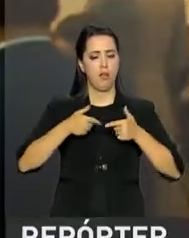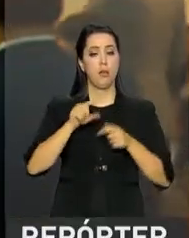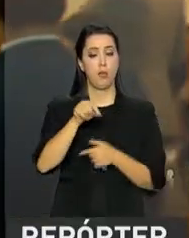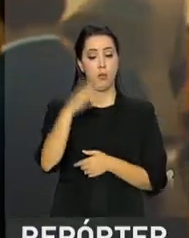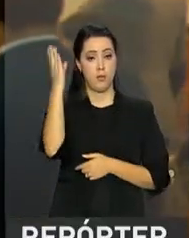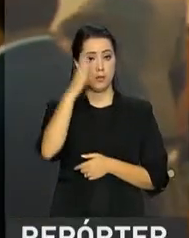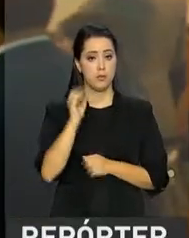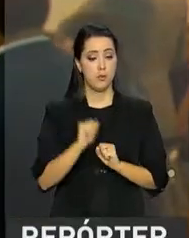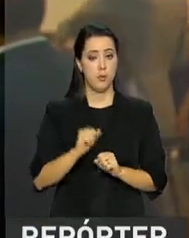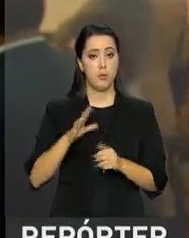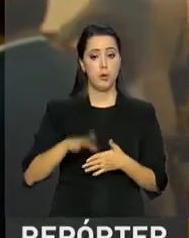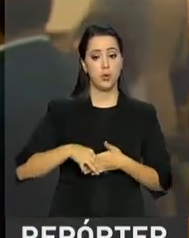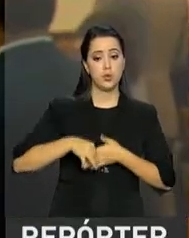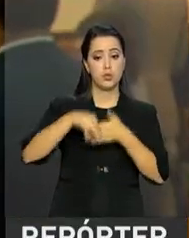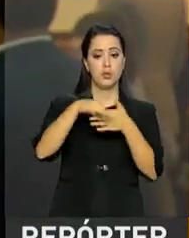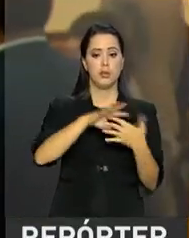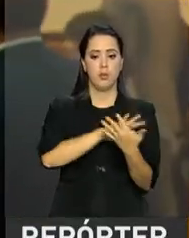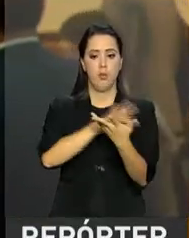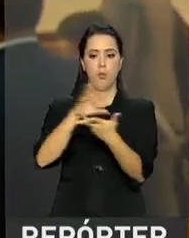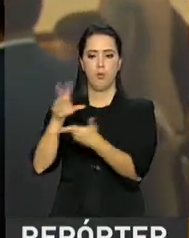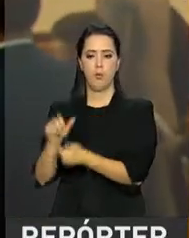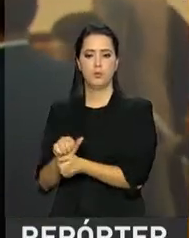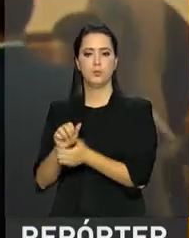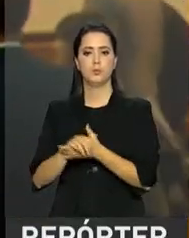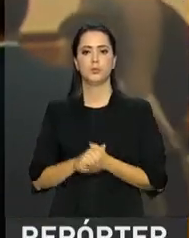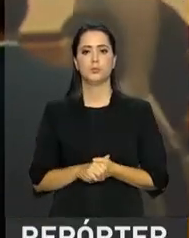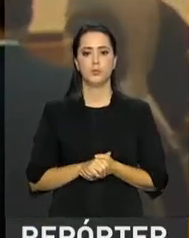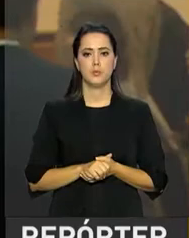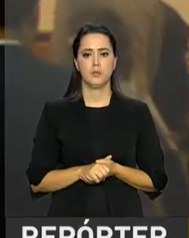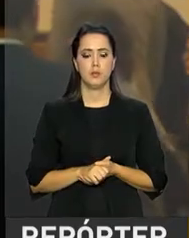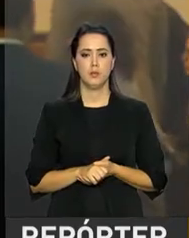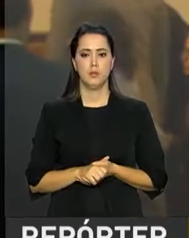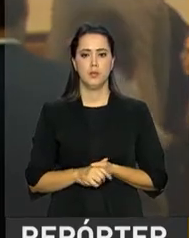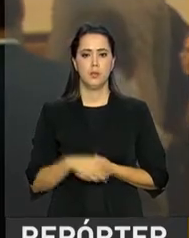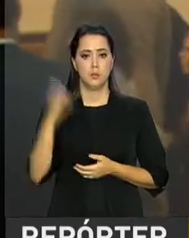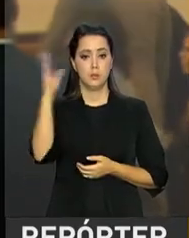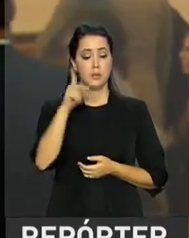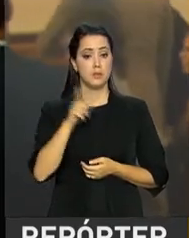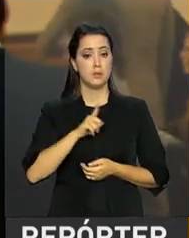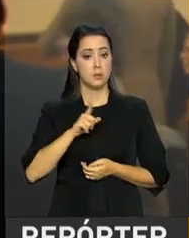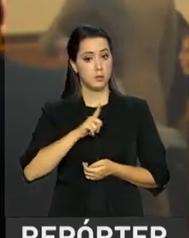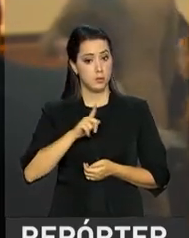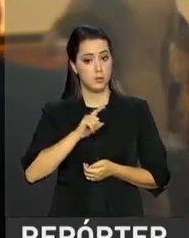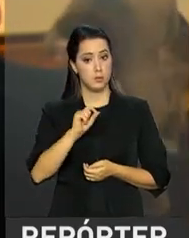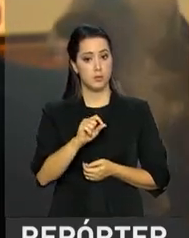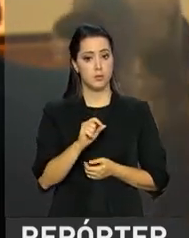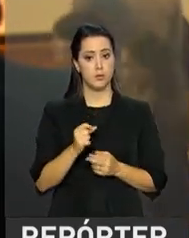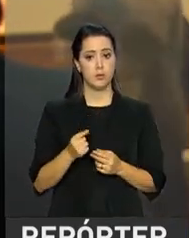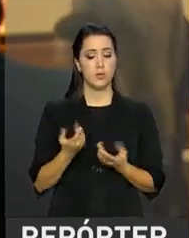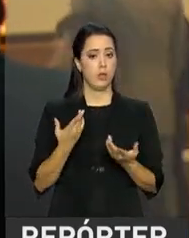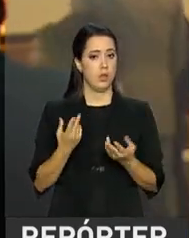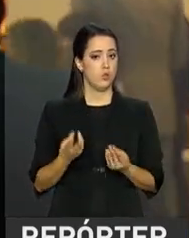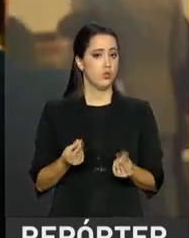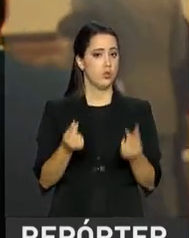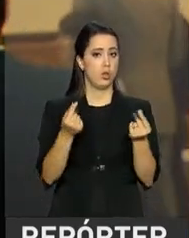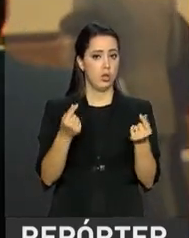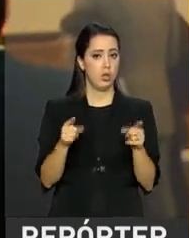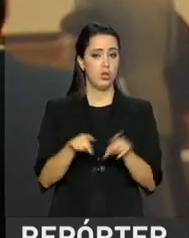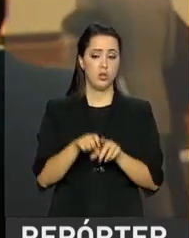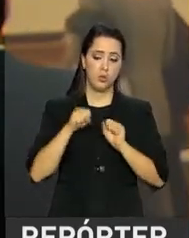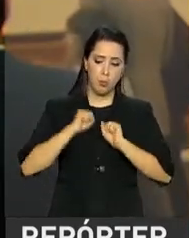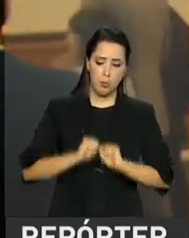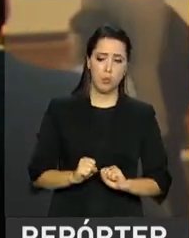global o brasil tem o recurso a capacidade e é certamente a